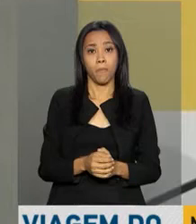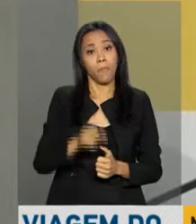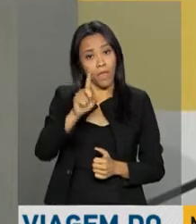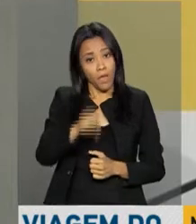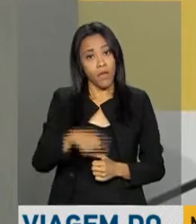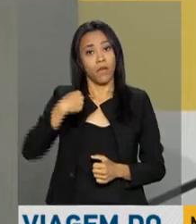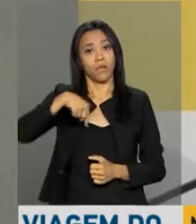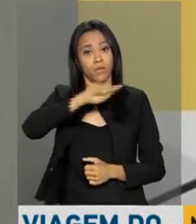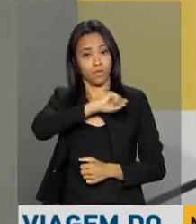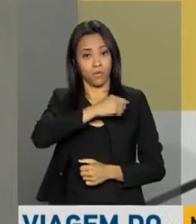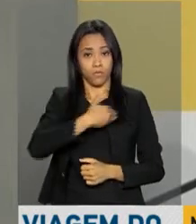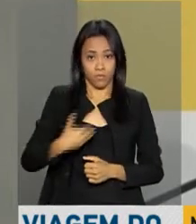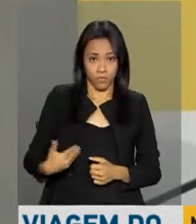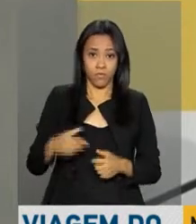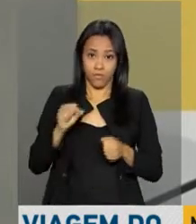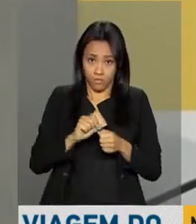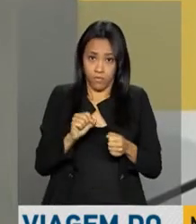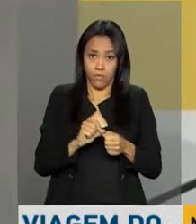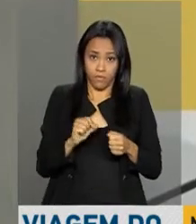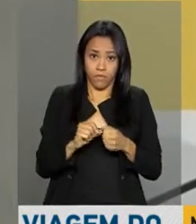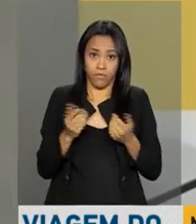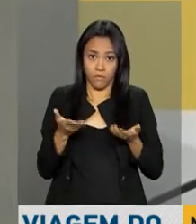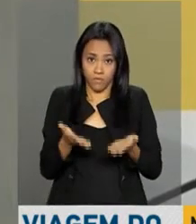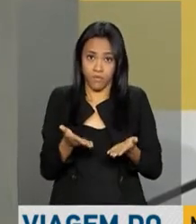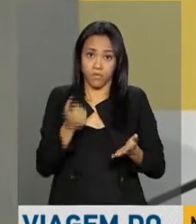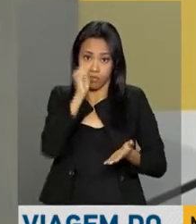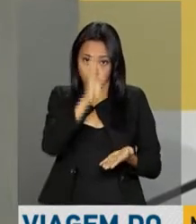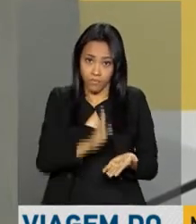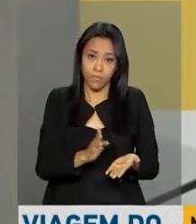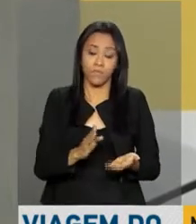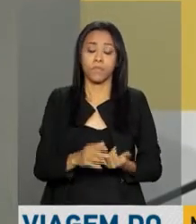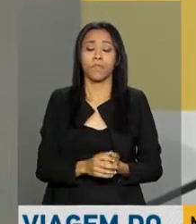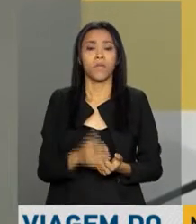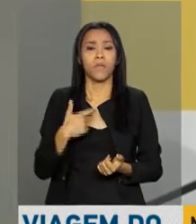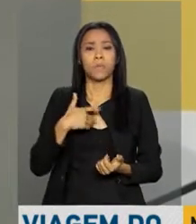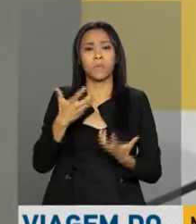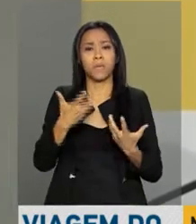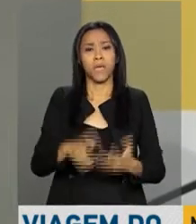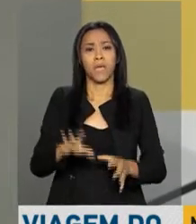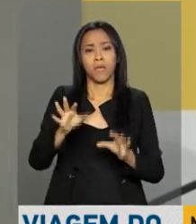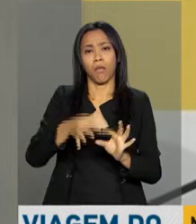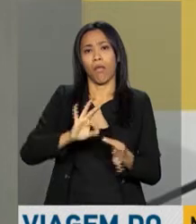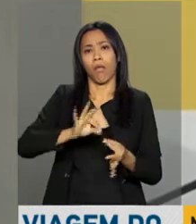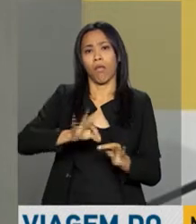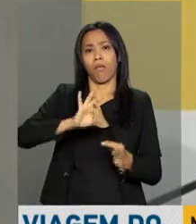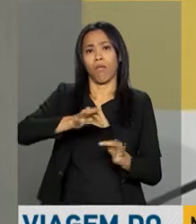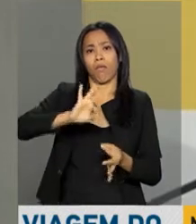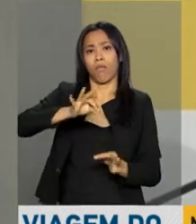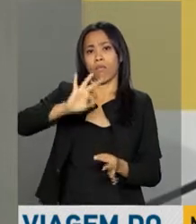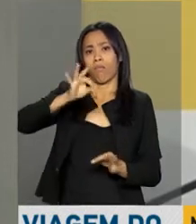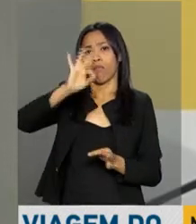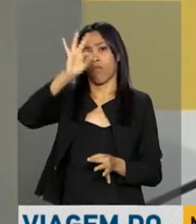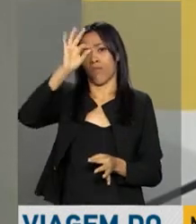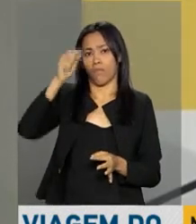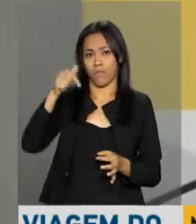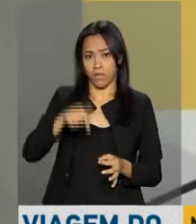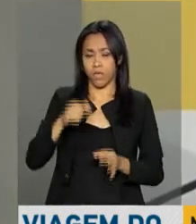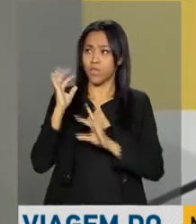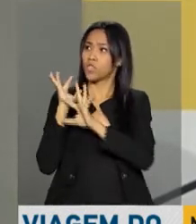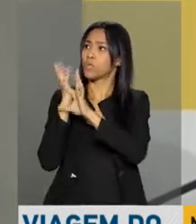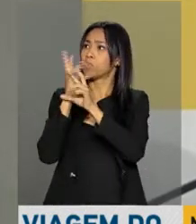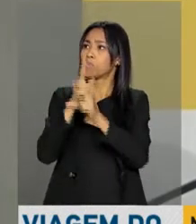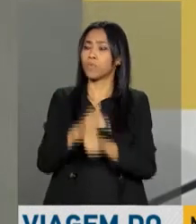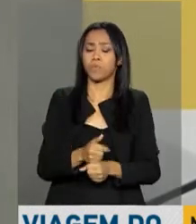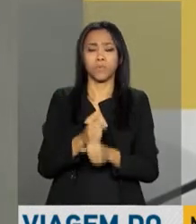temos feito eu não quero até me estender na recapitulação de fatos que